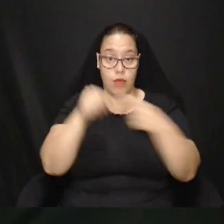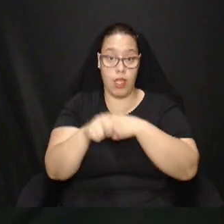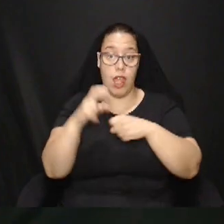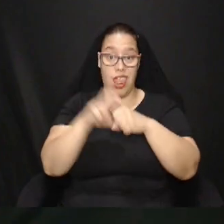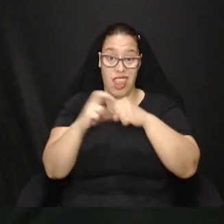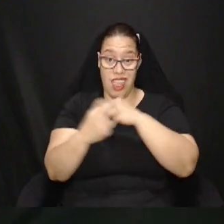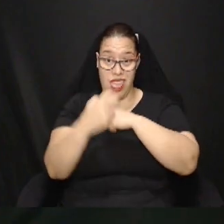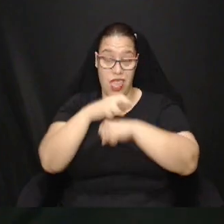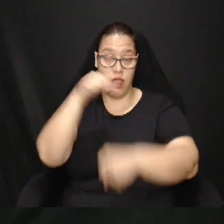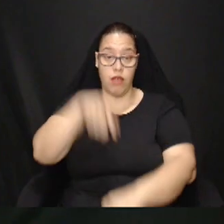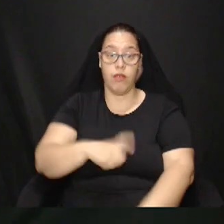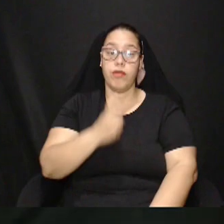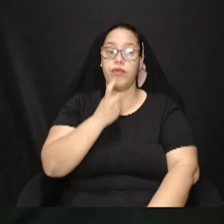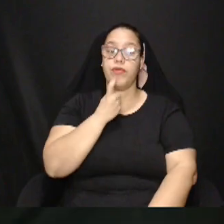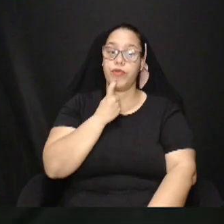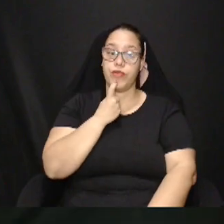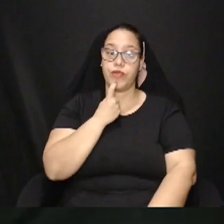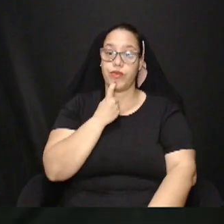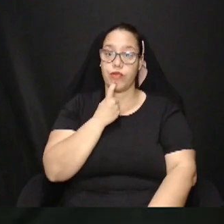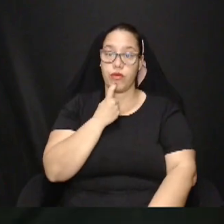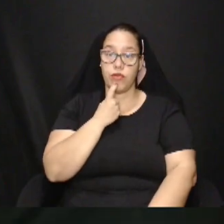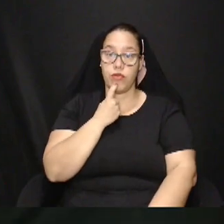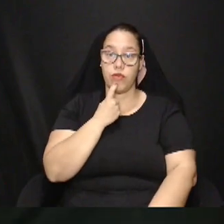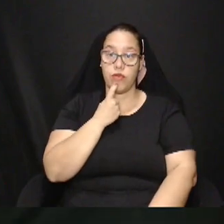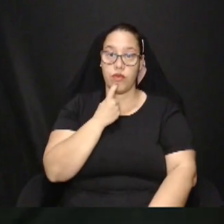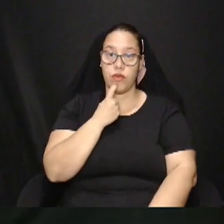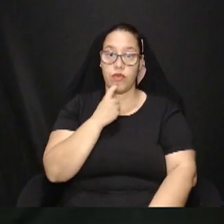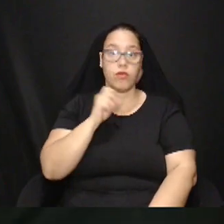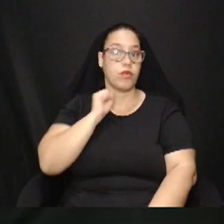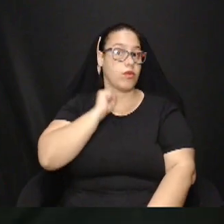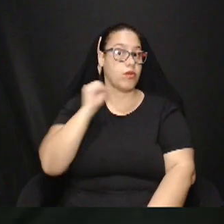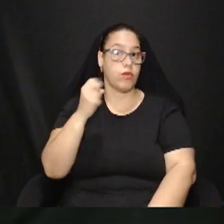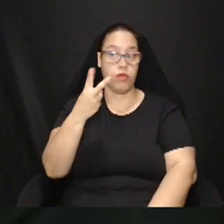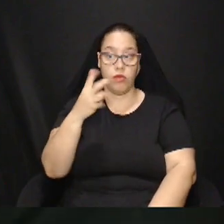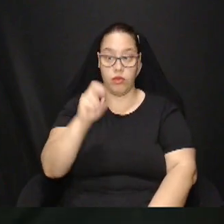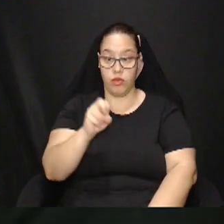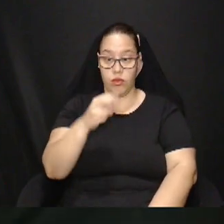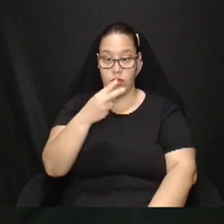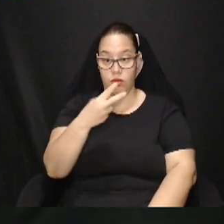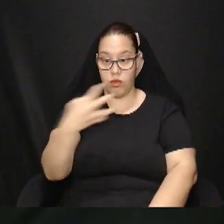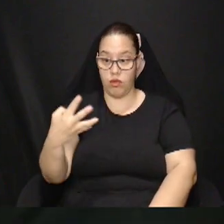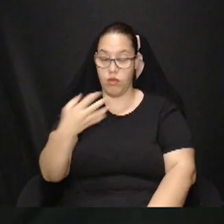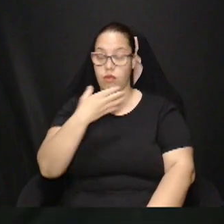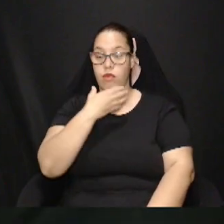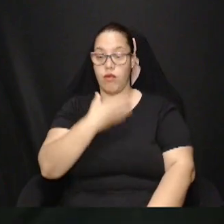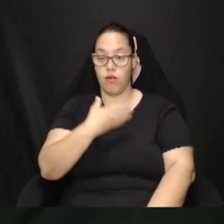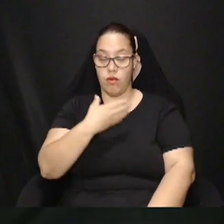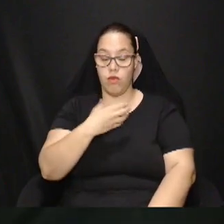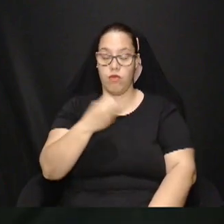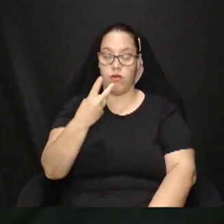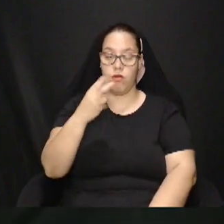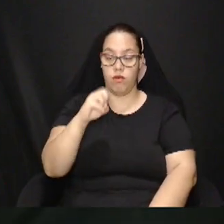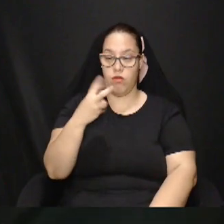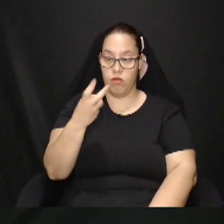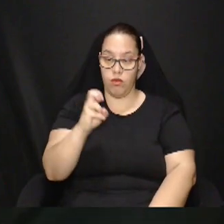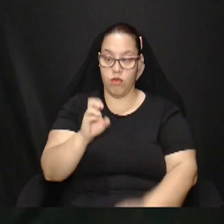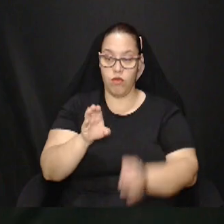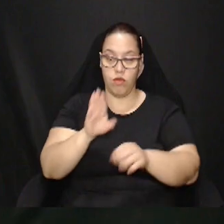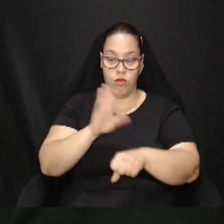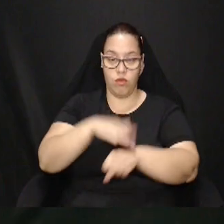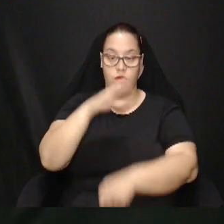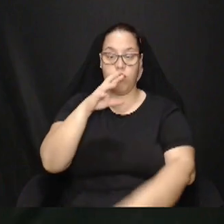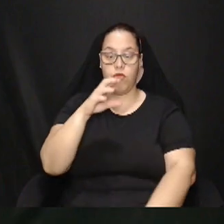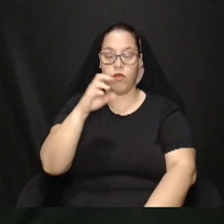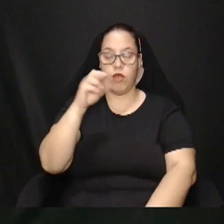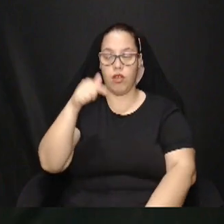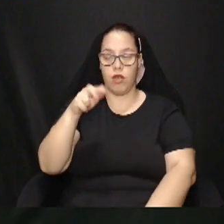de Campinas, né? Entre abril de 2024 e dezembro de 2025, mais de 65 mil jovens de 10 a 14